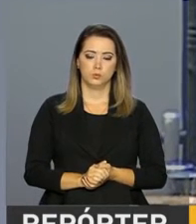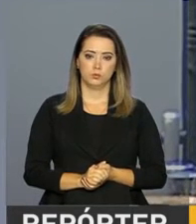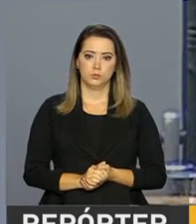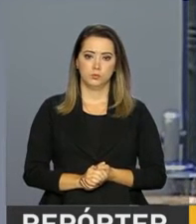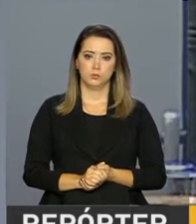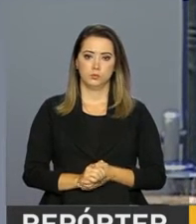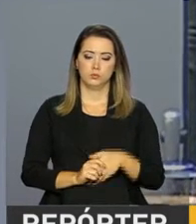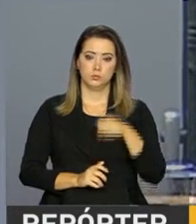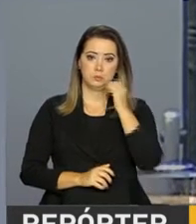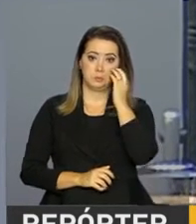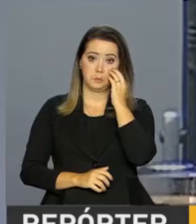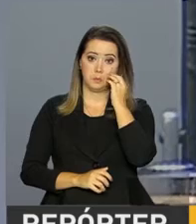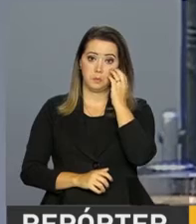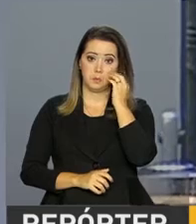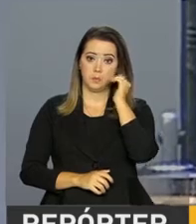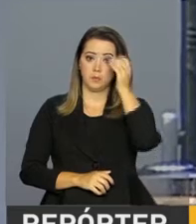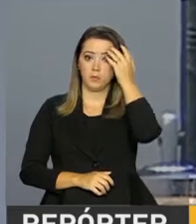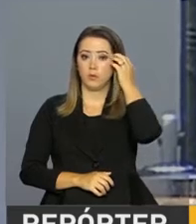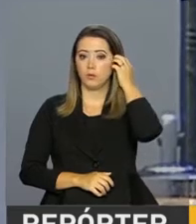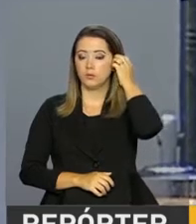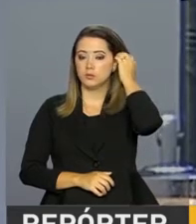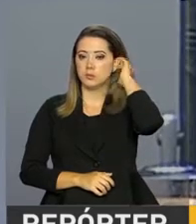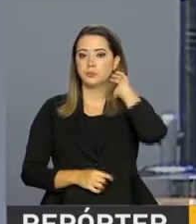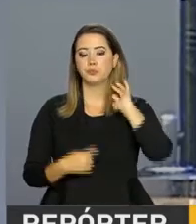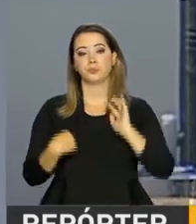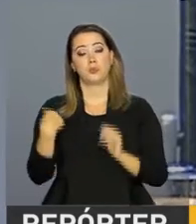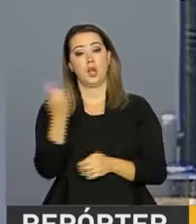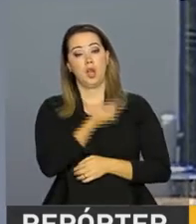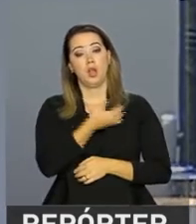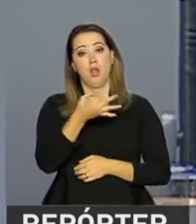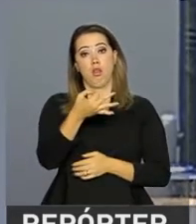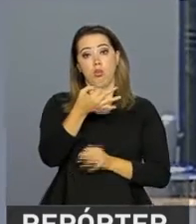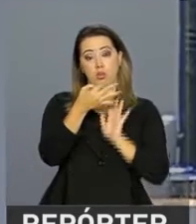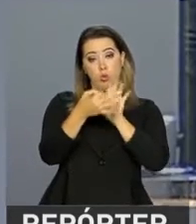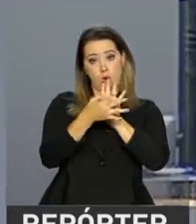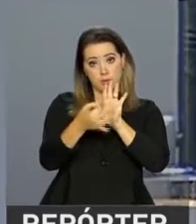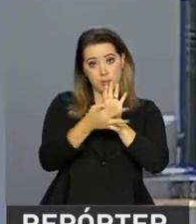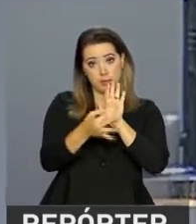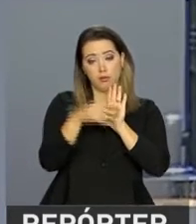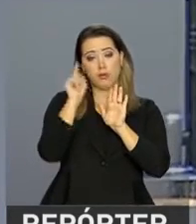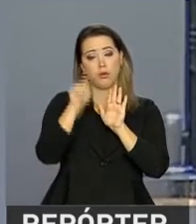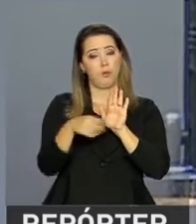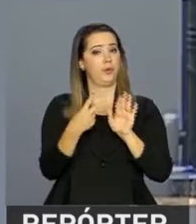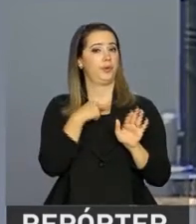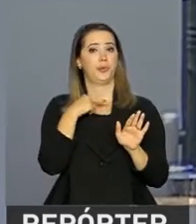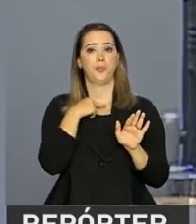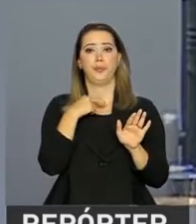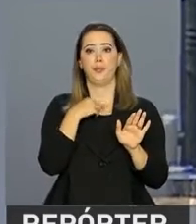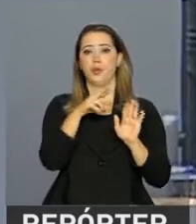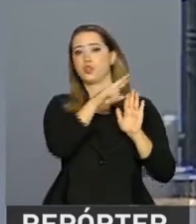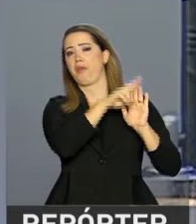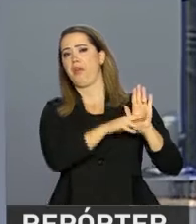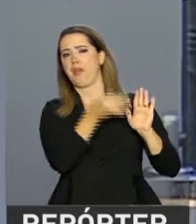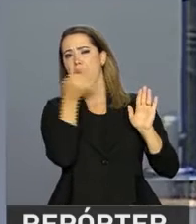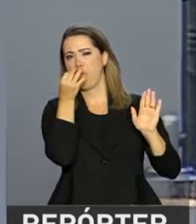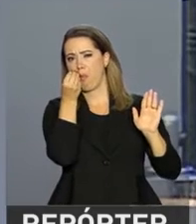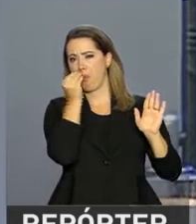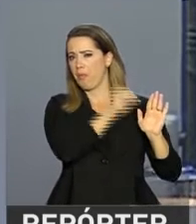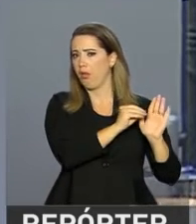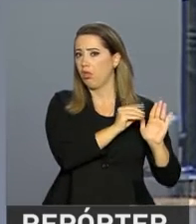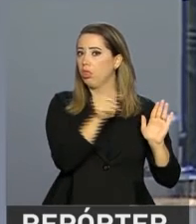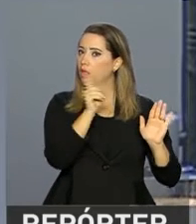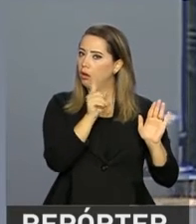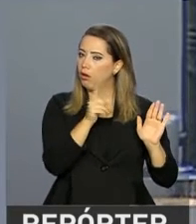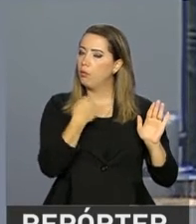não deve haver uma flexibilização ou uma suspensão pura e simples da águia de